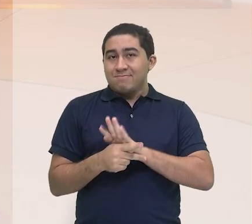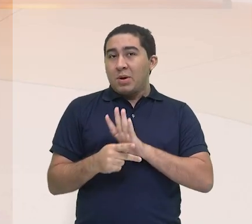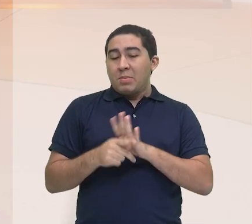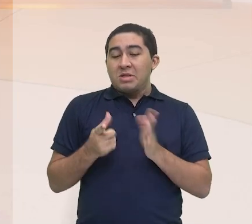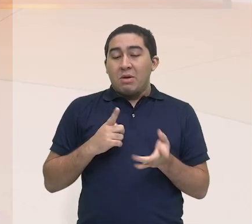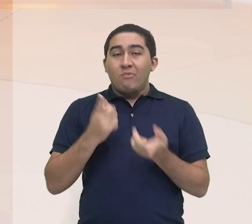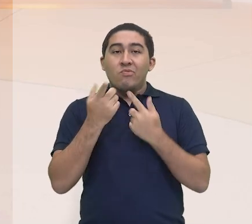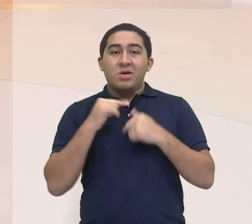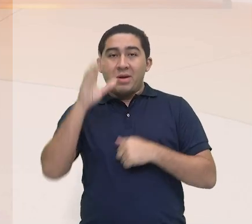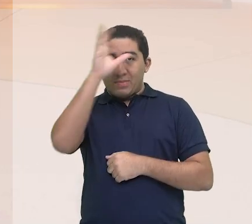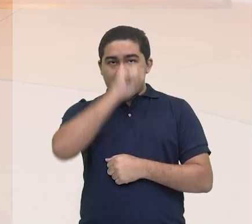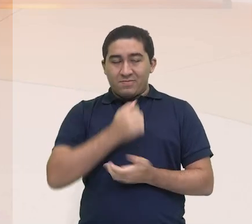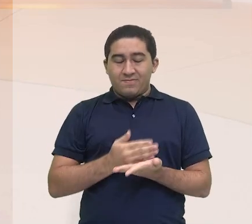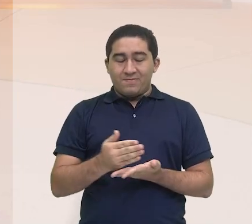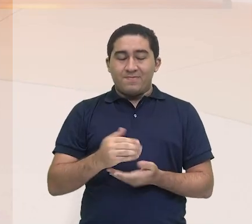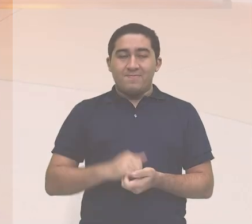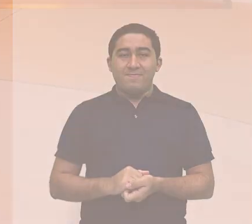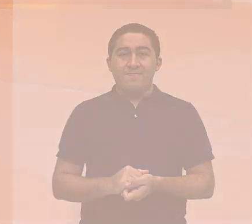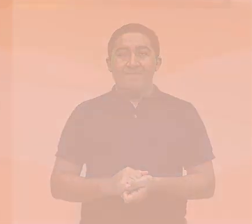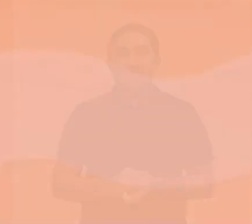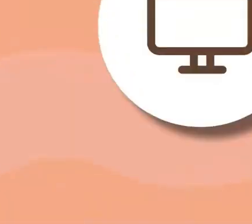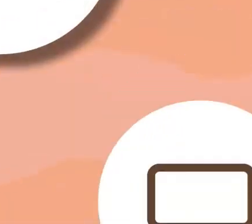muita vontade de aprender. Vamos lá.